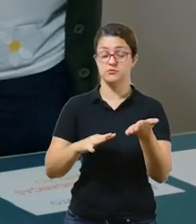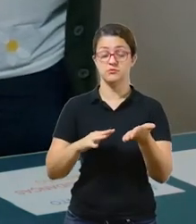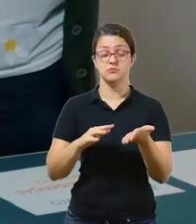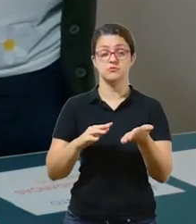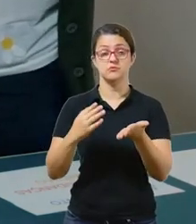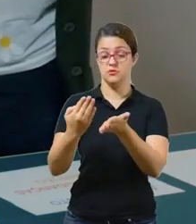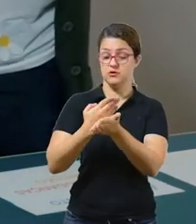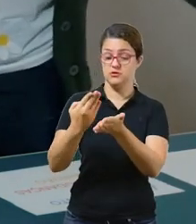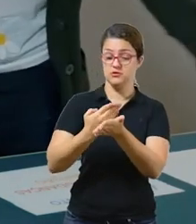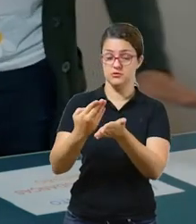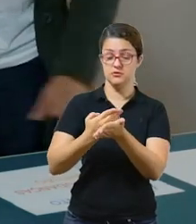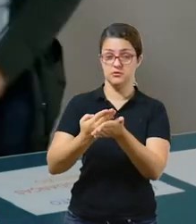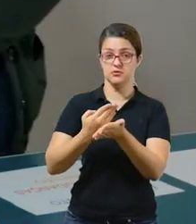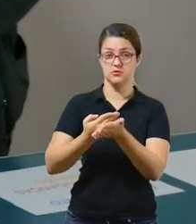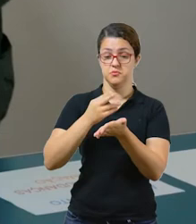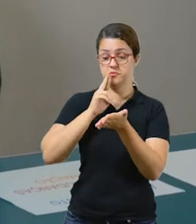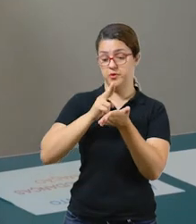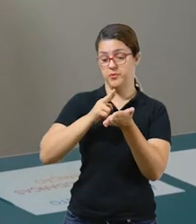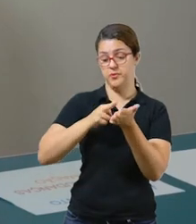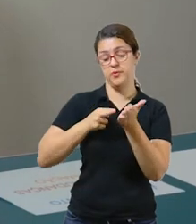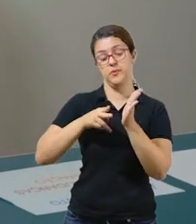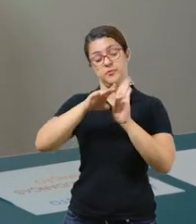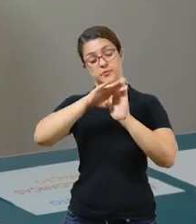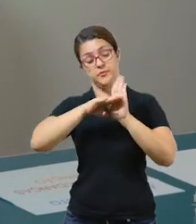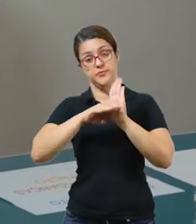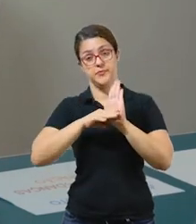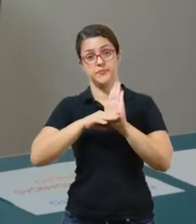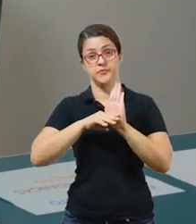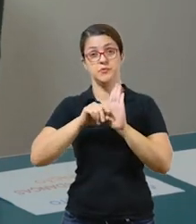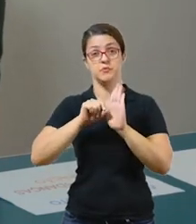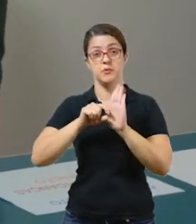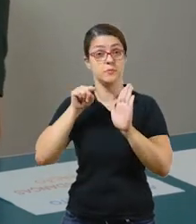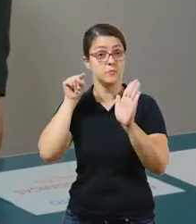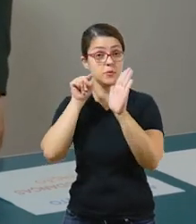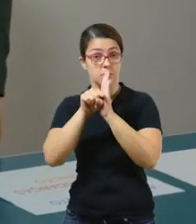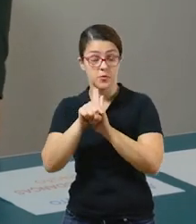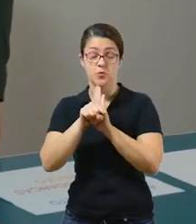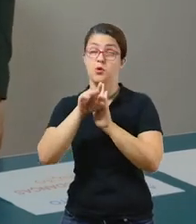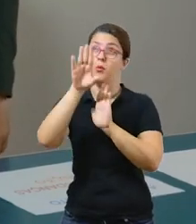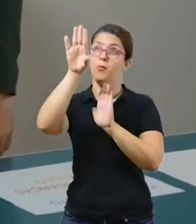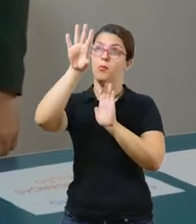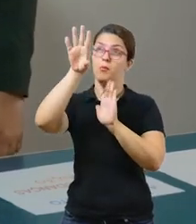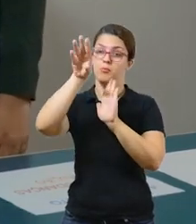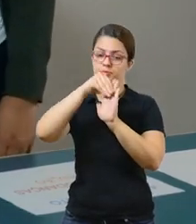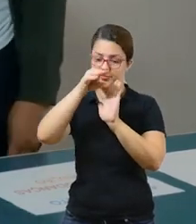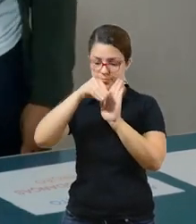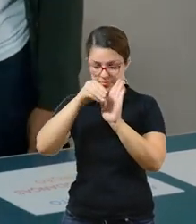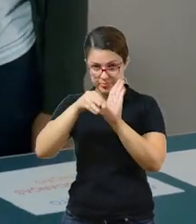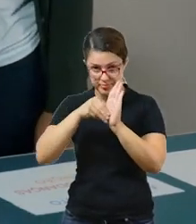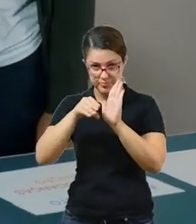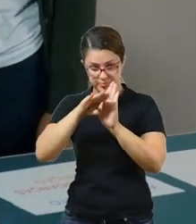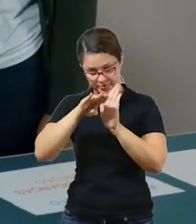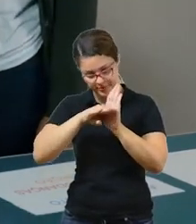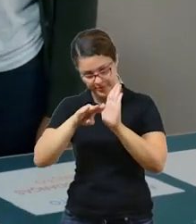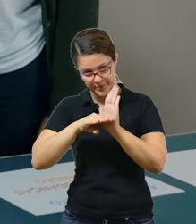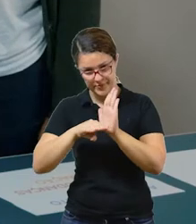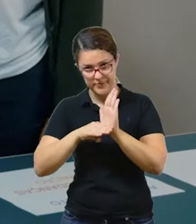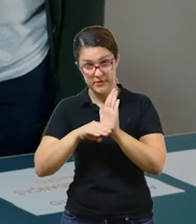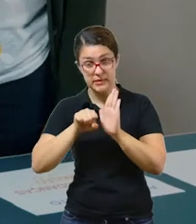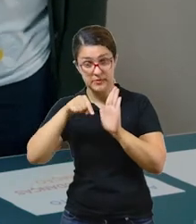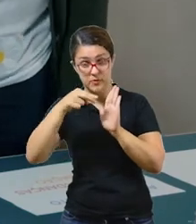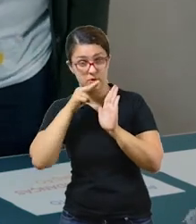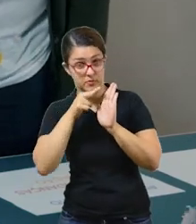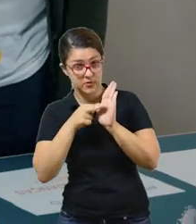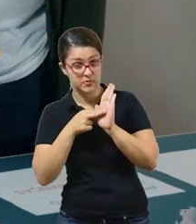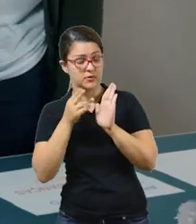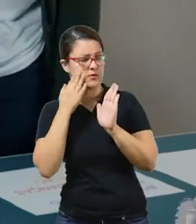seu caderno, tá bom? Você vai copiar no seu caderno essas questões e vai responder para a gente saber se você realmente entendeu o texto